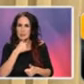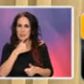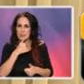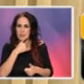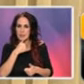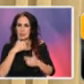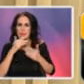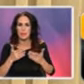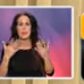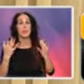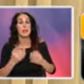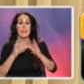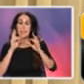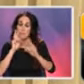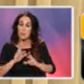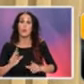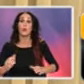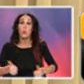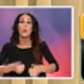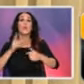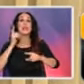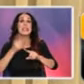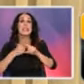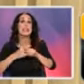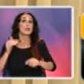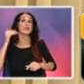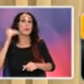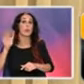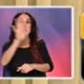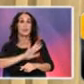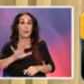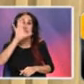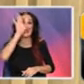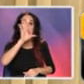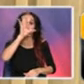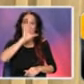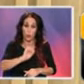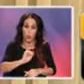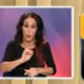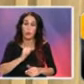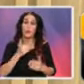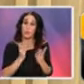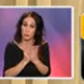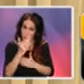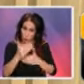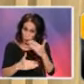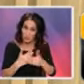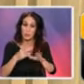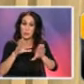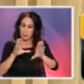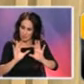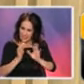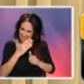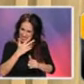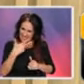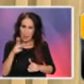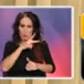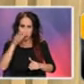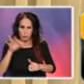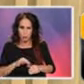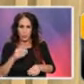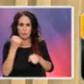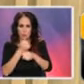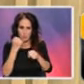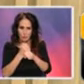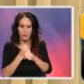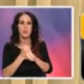o superior interesse nacional, se o governo deve ou não assumir em plenitude as funções